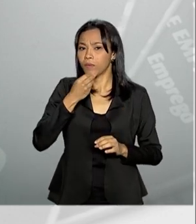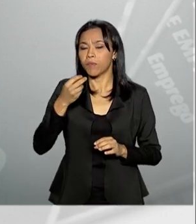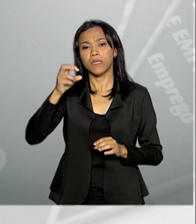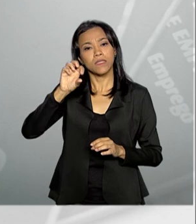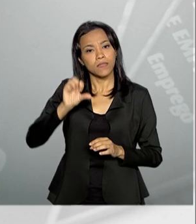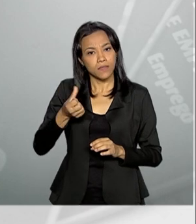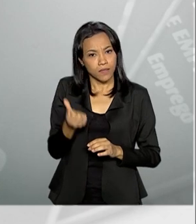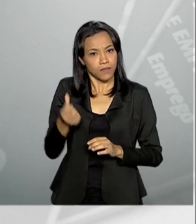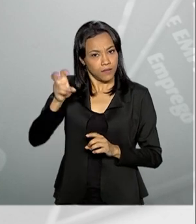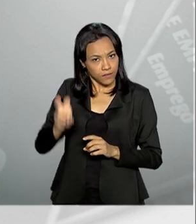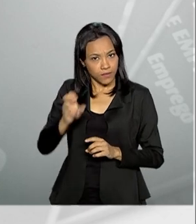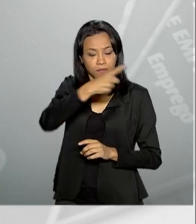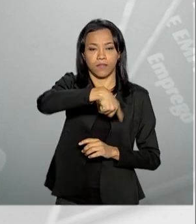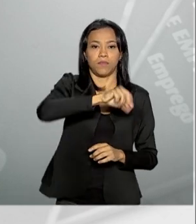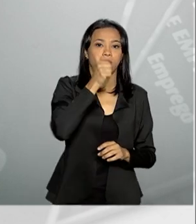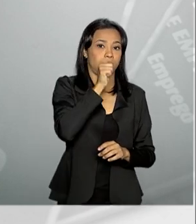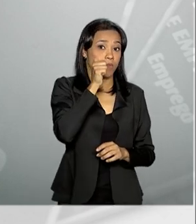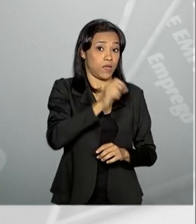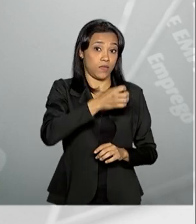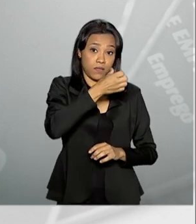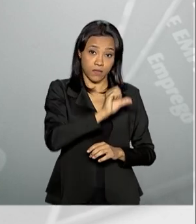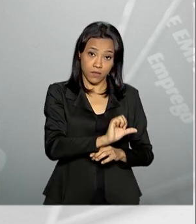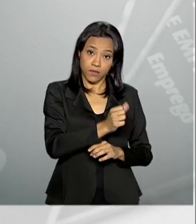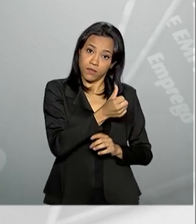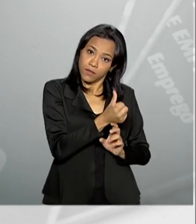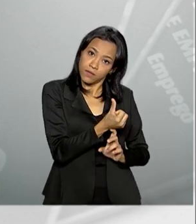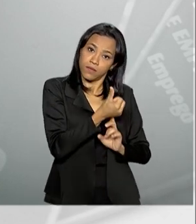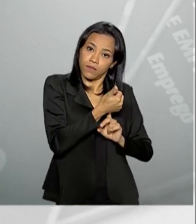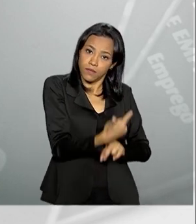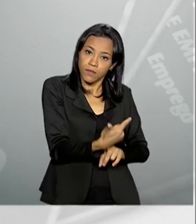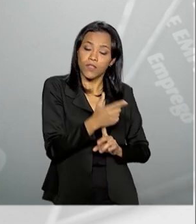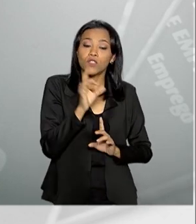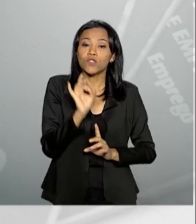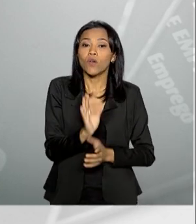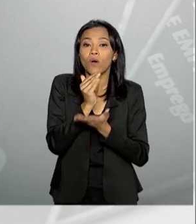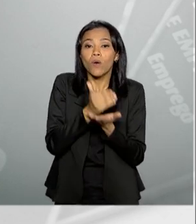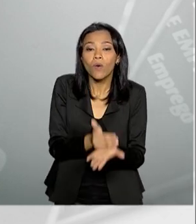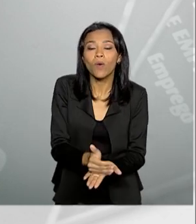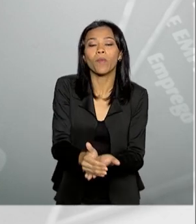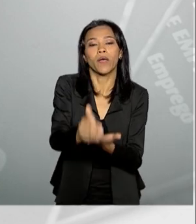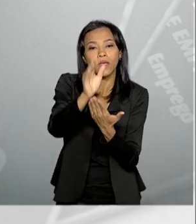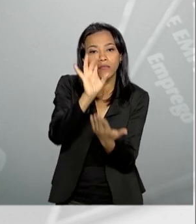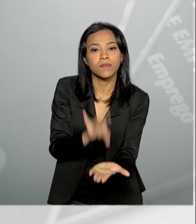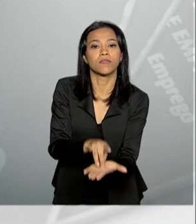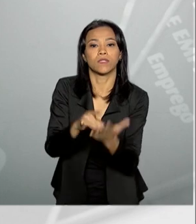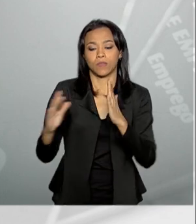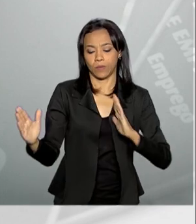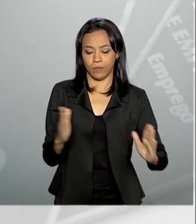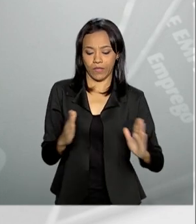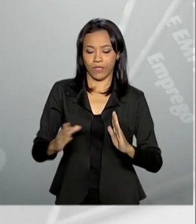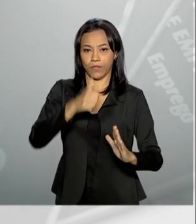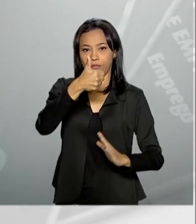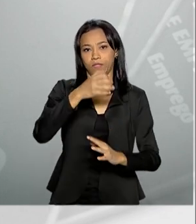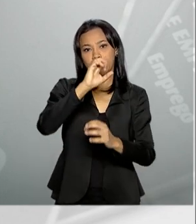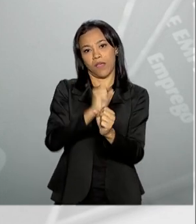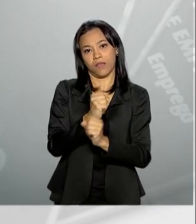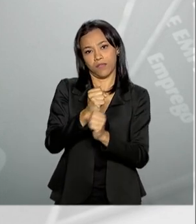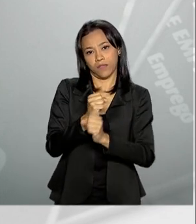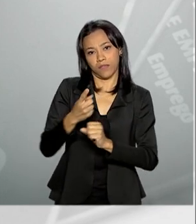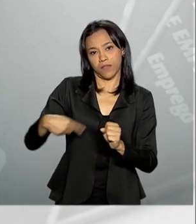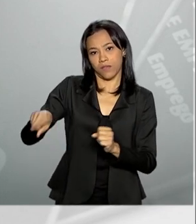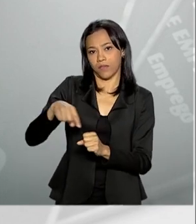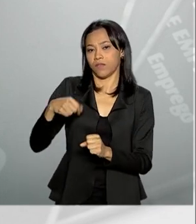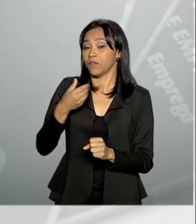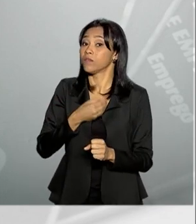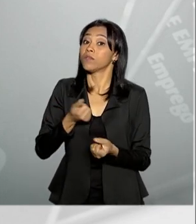anos, e para mulheres, 62. Mas isso só começa a valer depois de 10 anos de transição para eles e